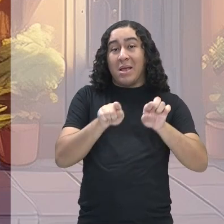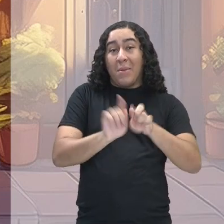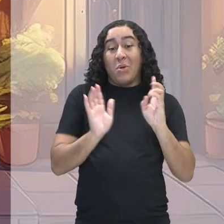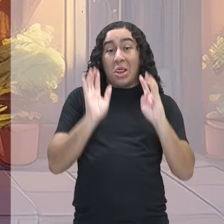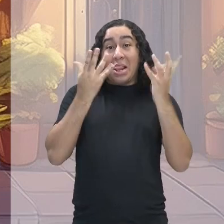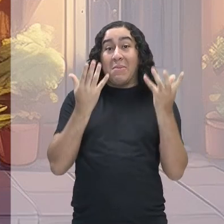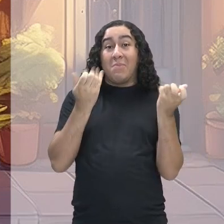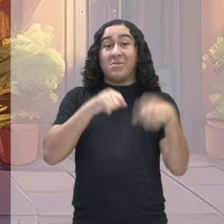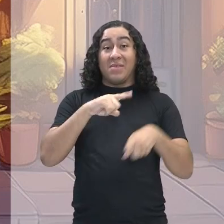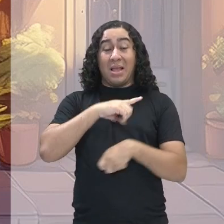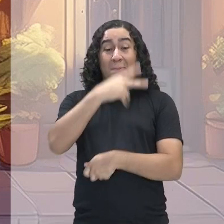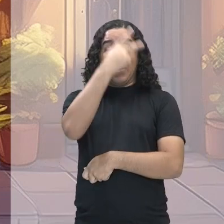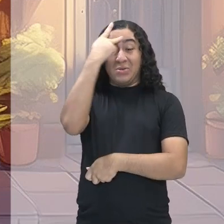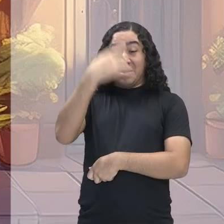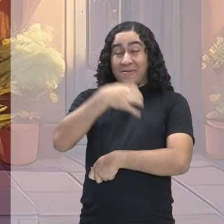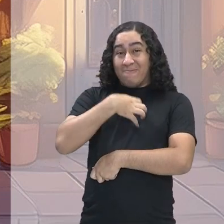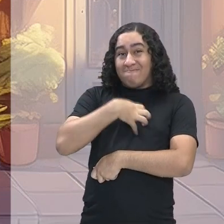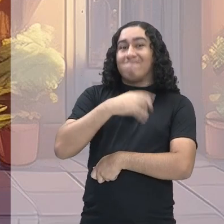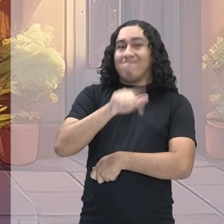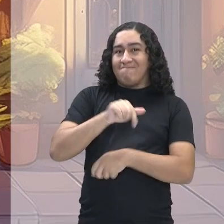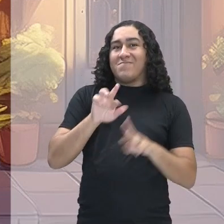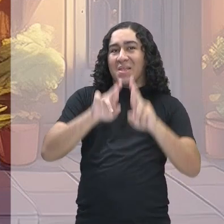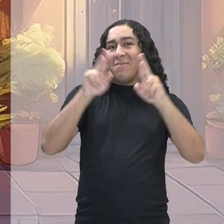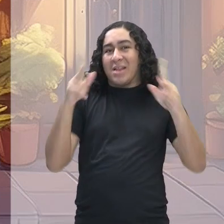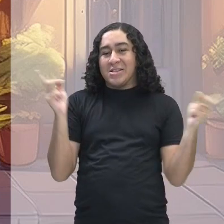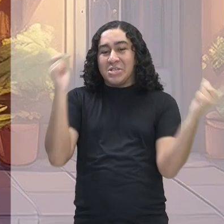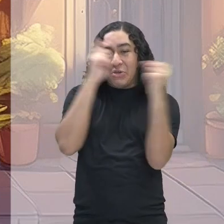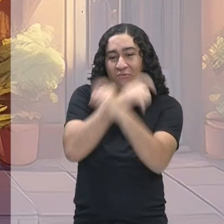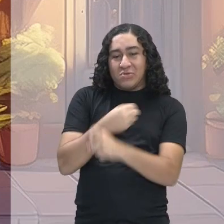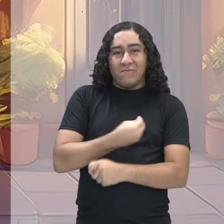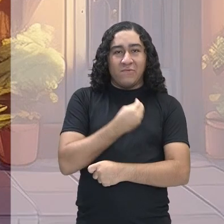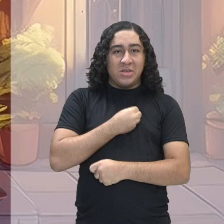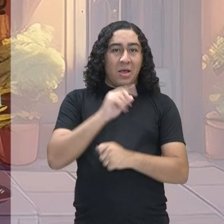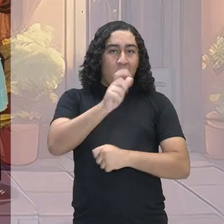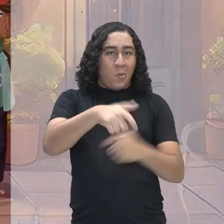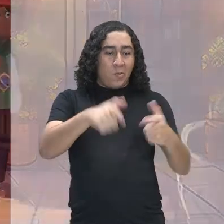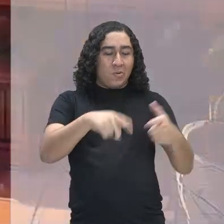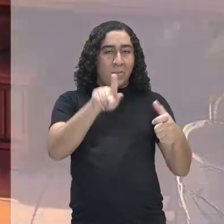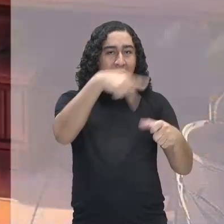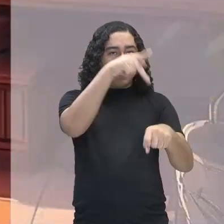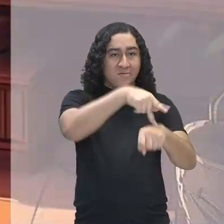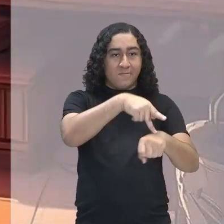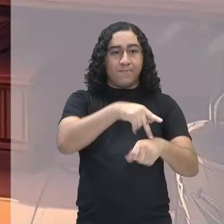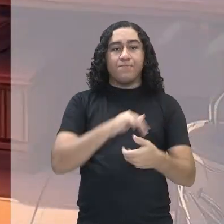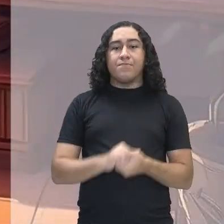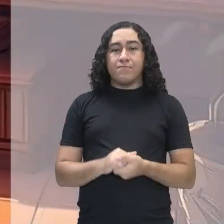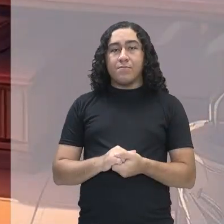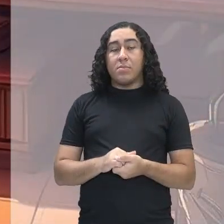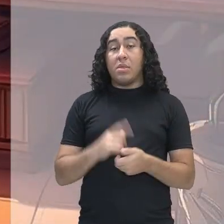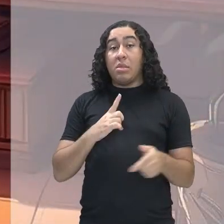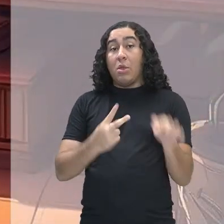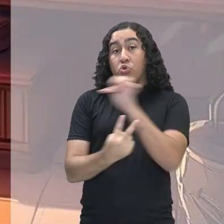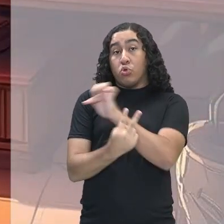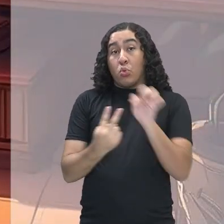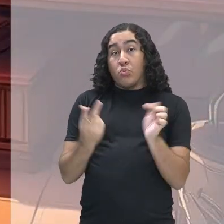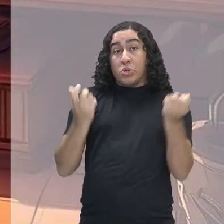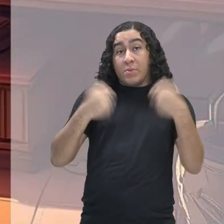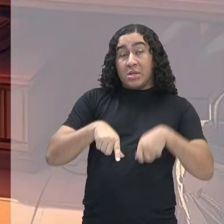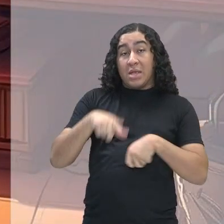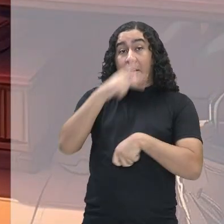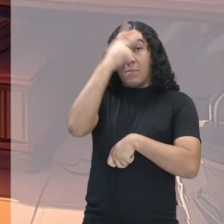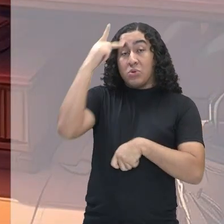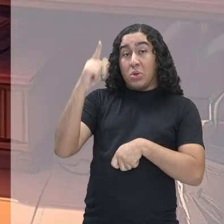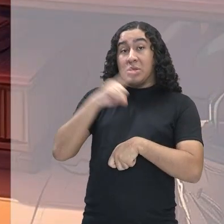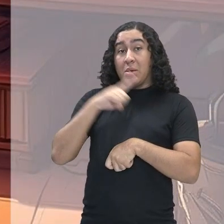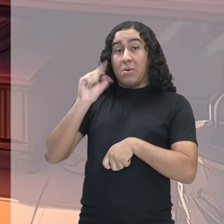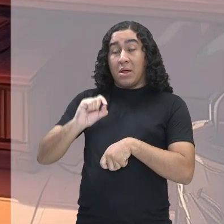podem fazer com que um imigrante tenha dificuldades de viver com dignidade. Tem dois tipos de situações que fazem um